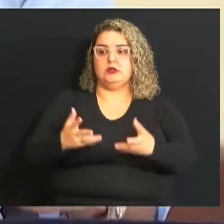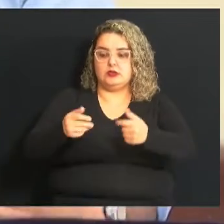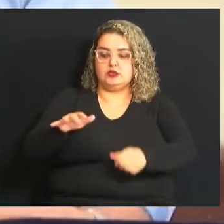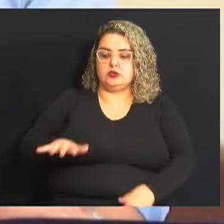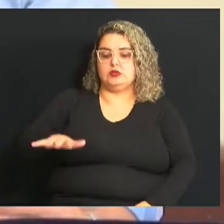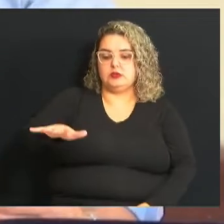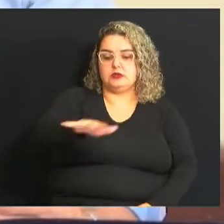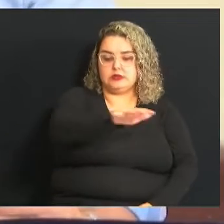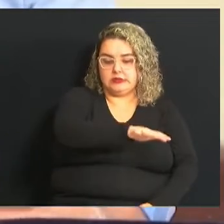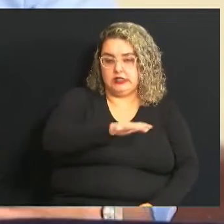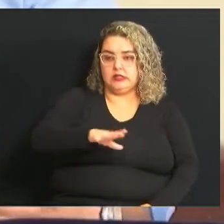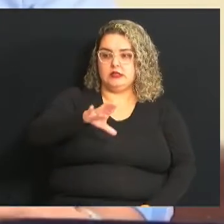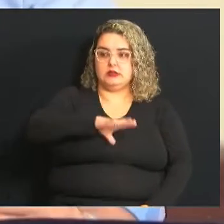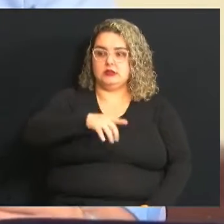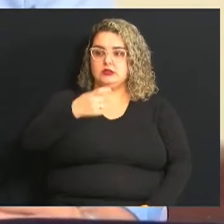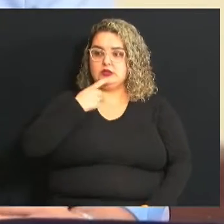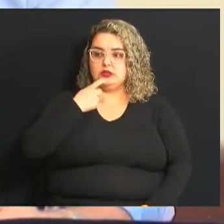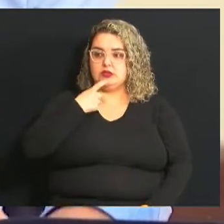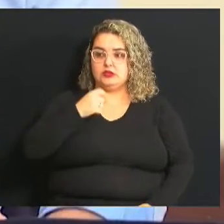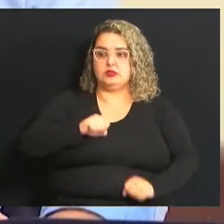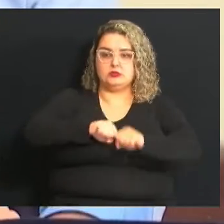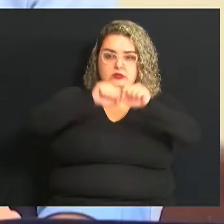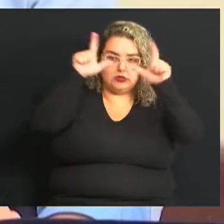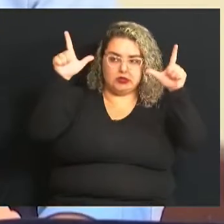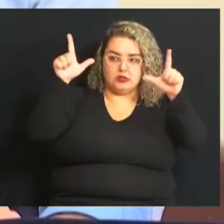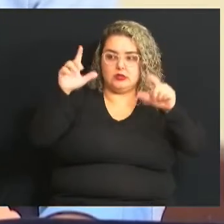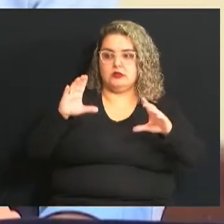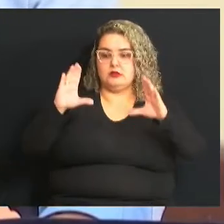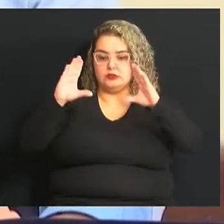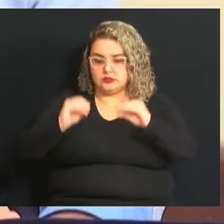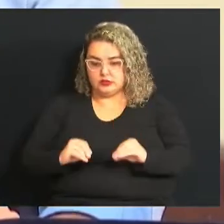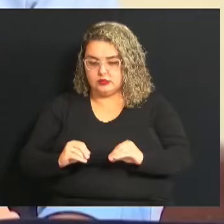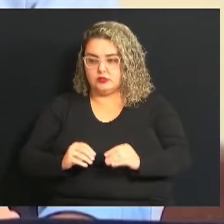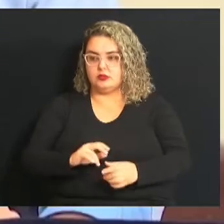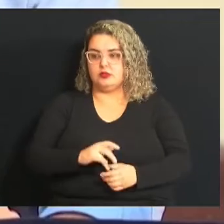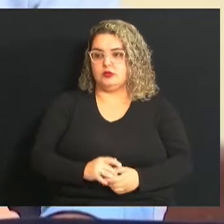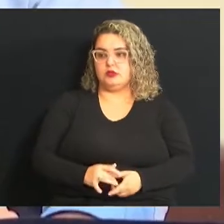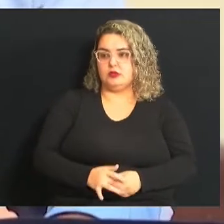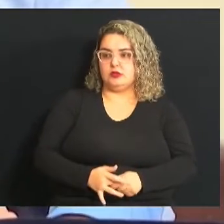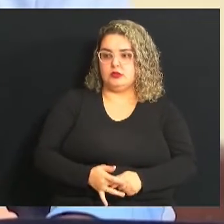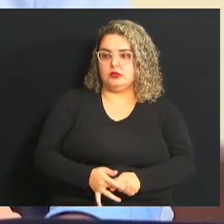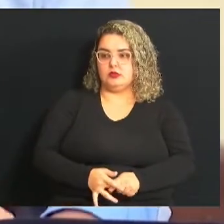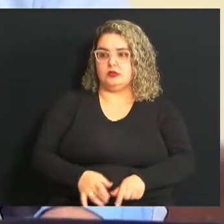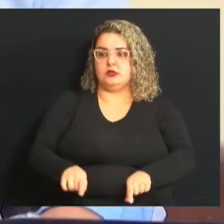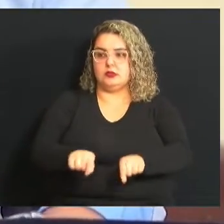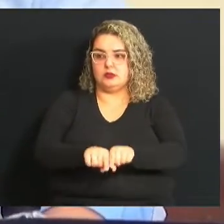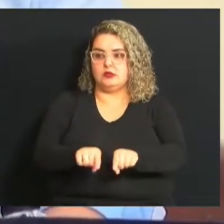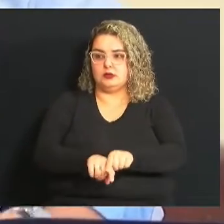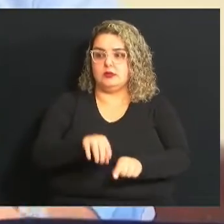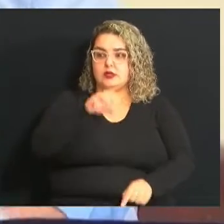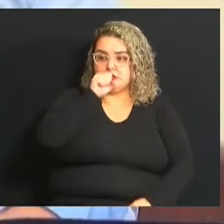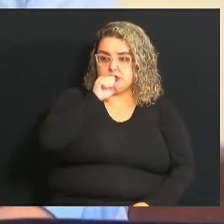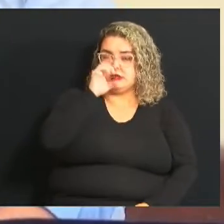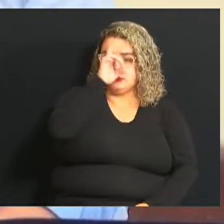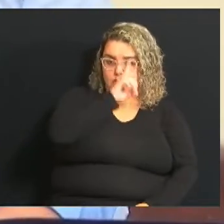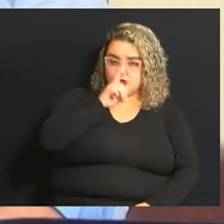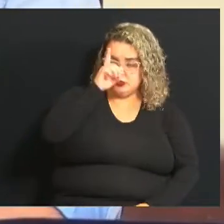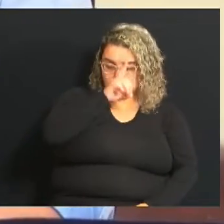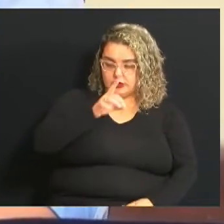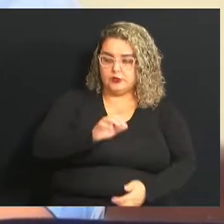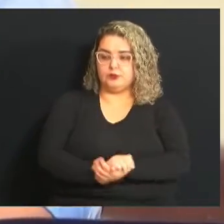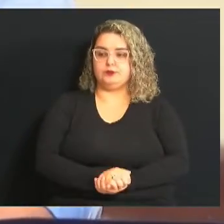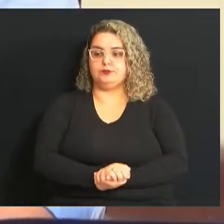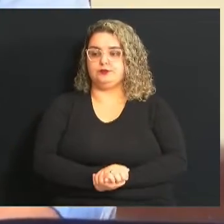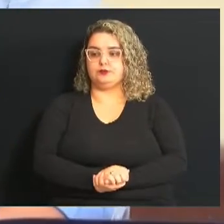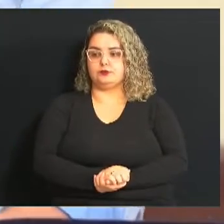cidade, no período da manhã, no período noturno e também aos finais de semana. É um